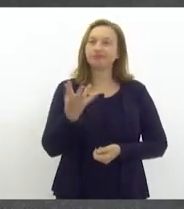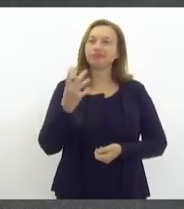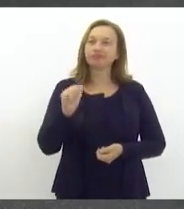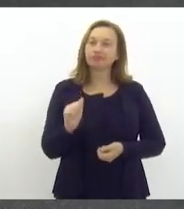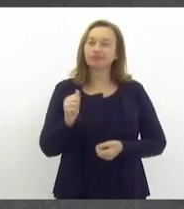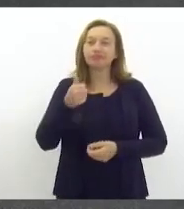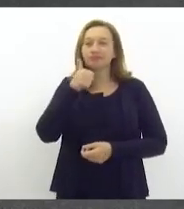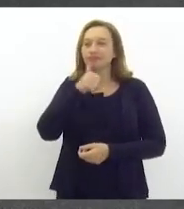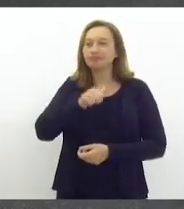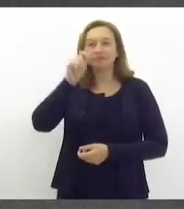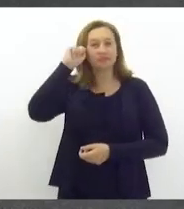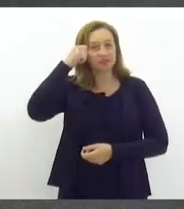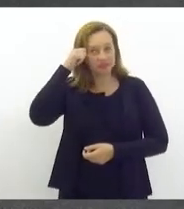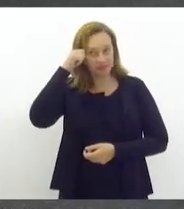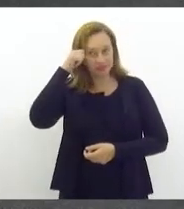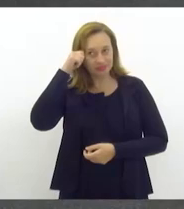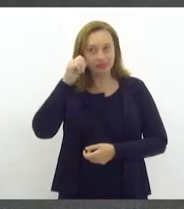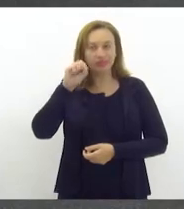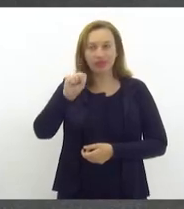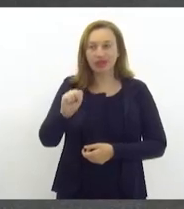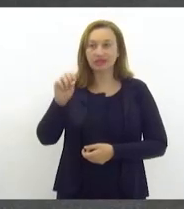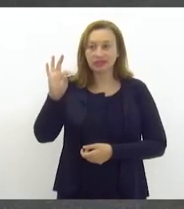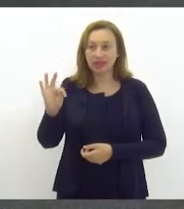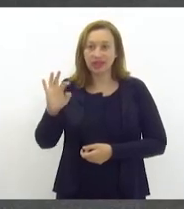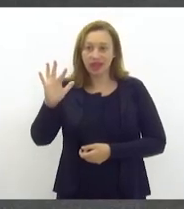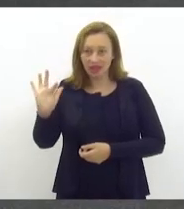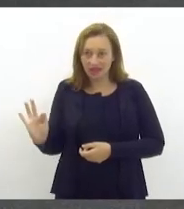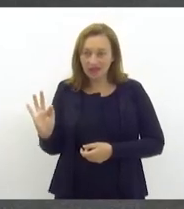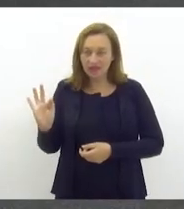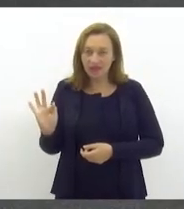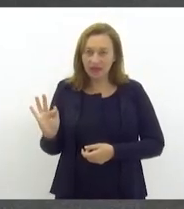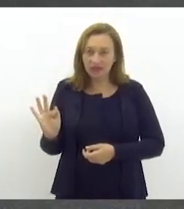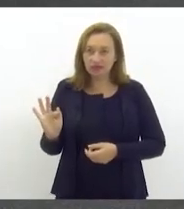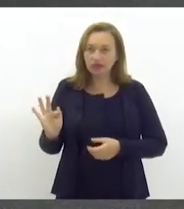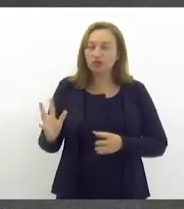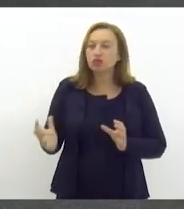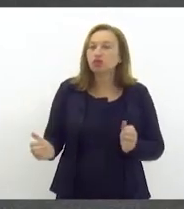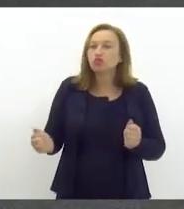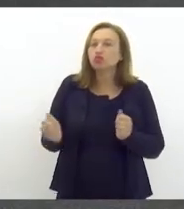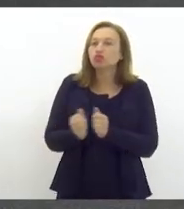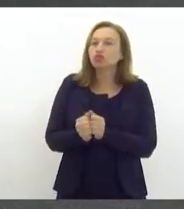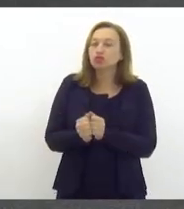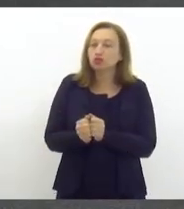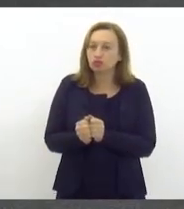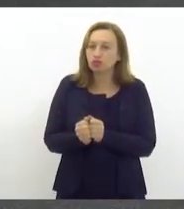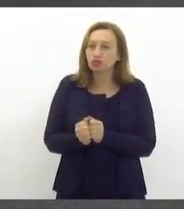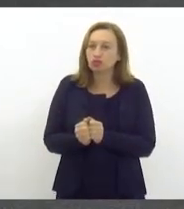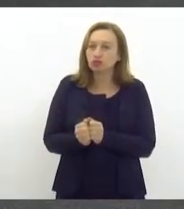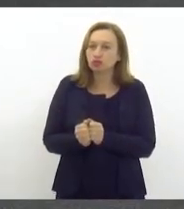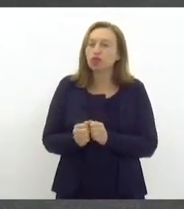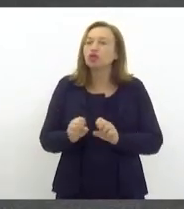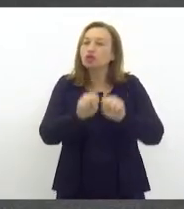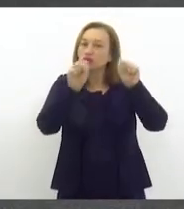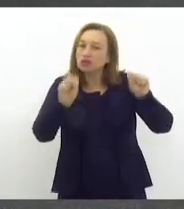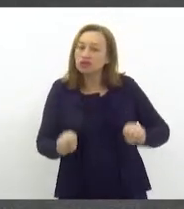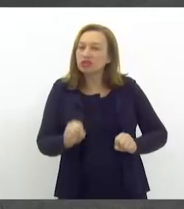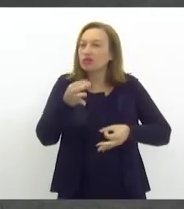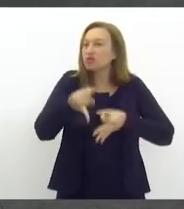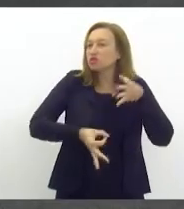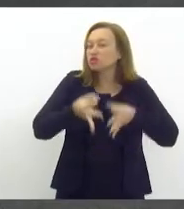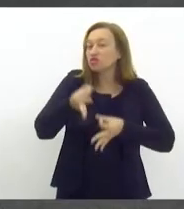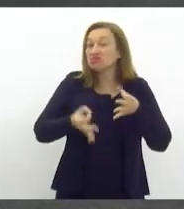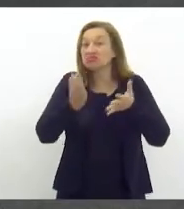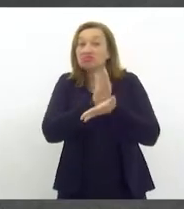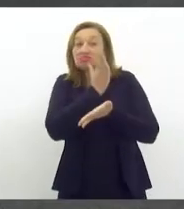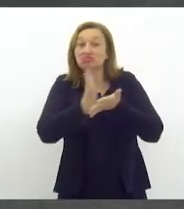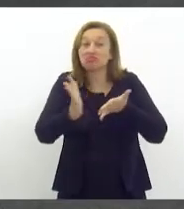para mulheres negras no STF, uma campanha que vem junto de um bojo, de um sistema de justiça que muitas